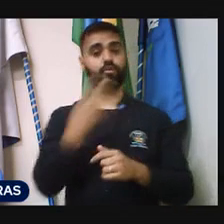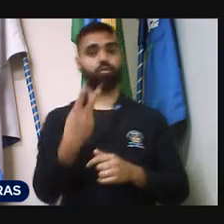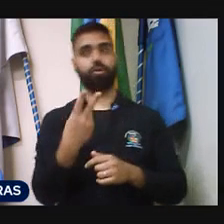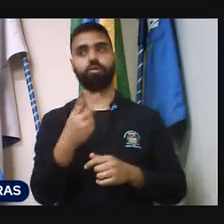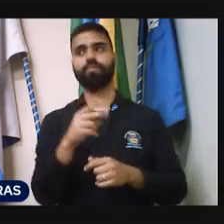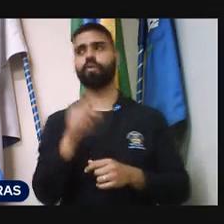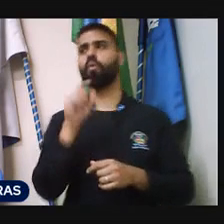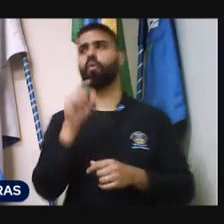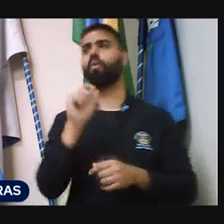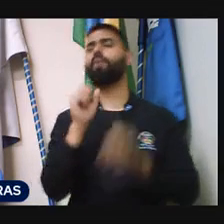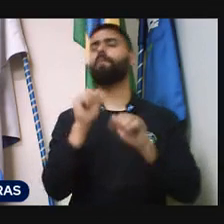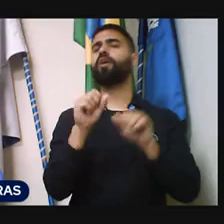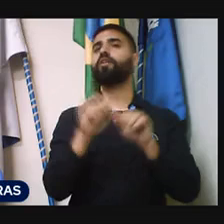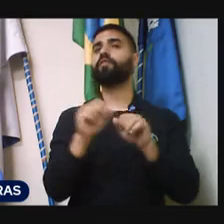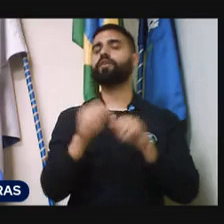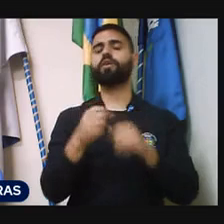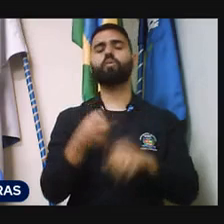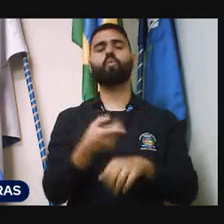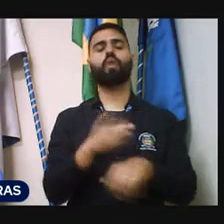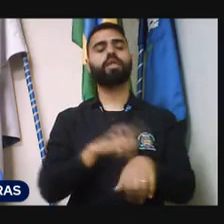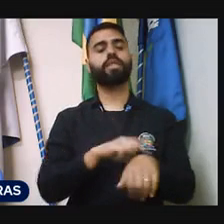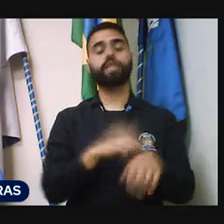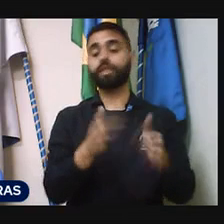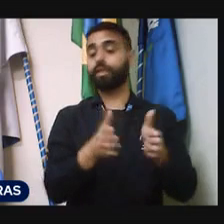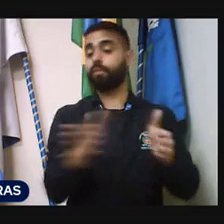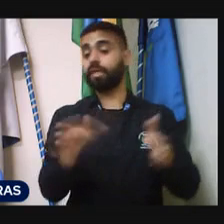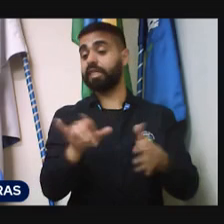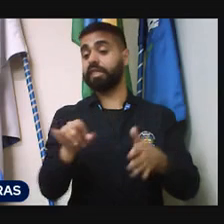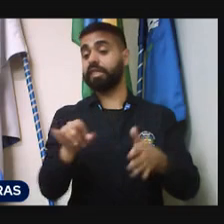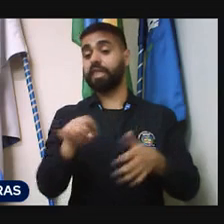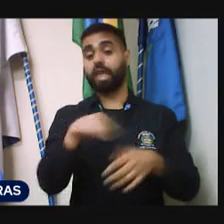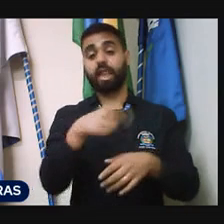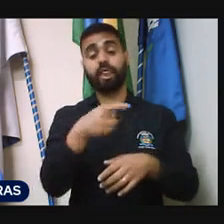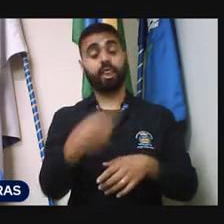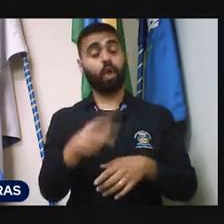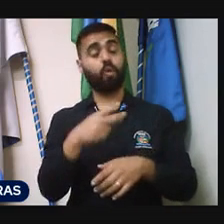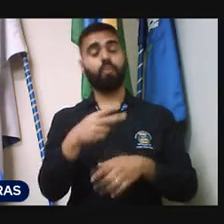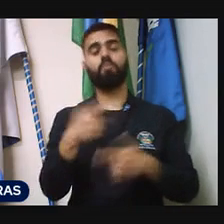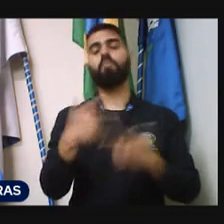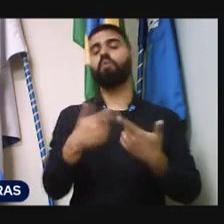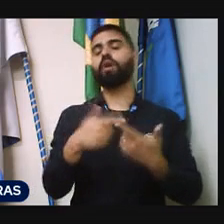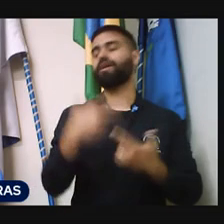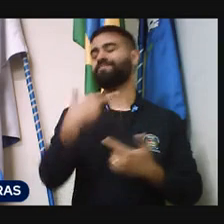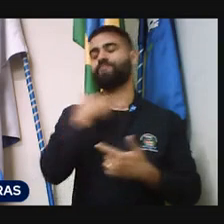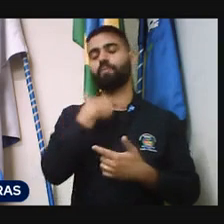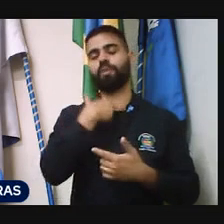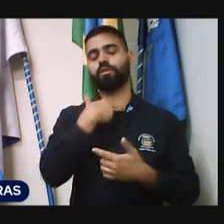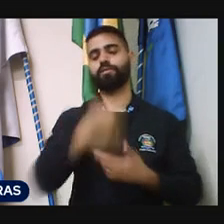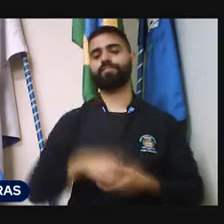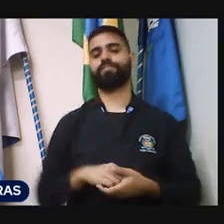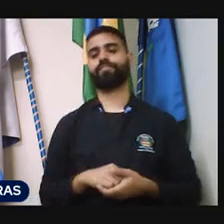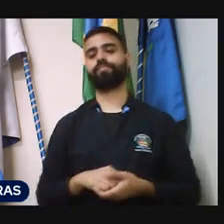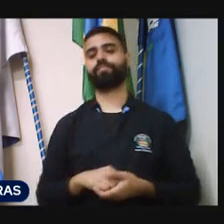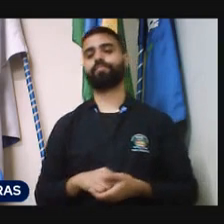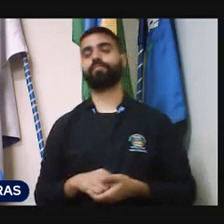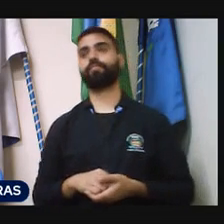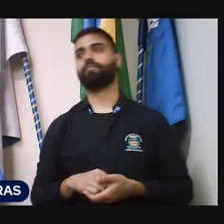procedimento pode ser feito e em quanto tempo se negativo informado detalhadamente o motivo da impossibilidade